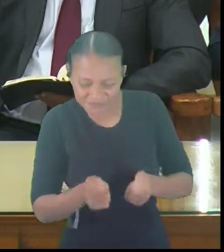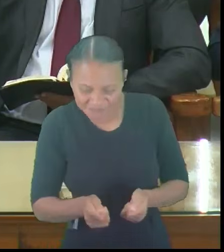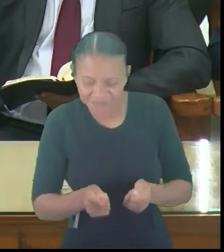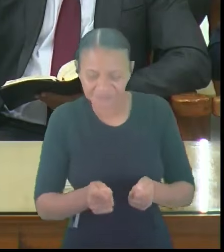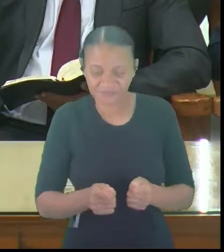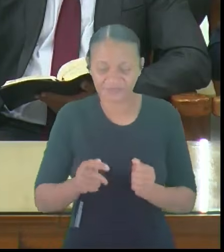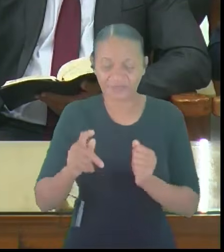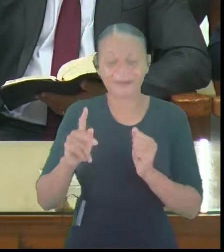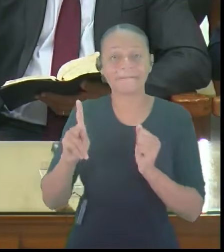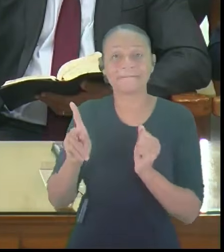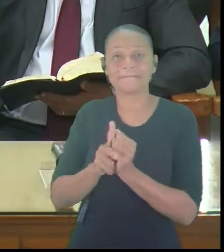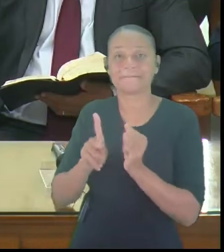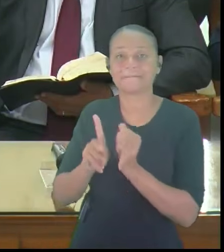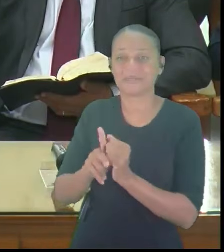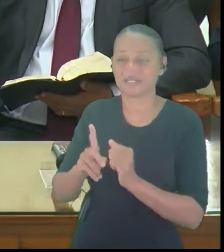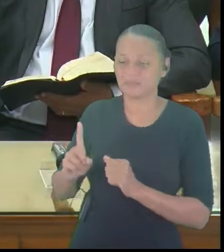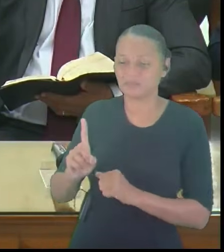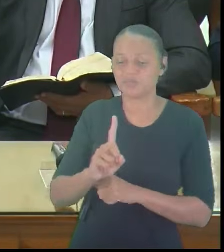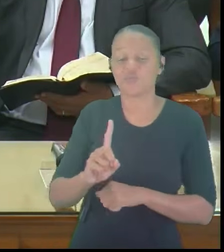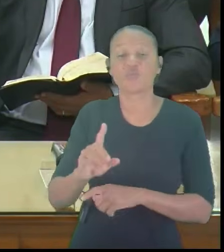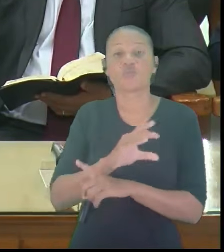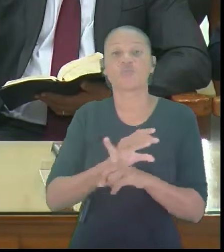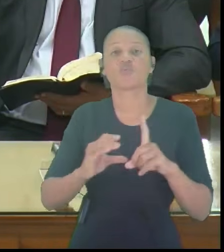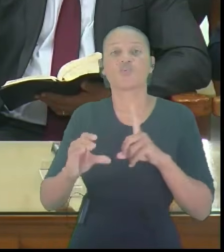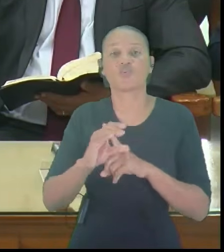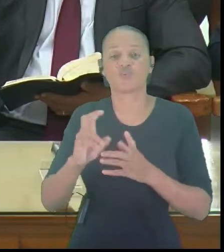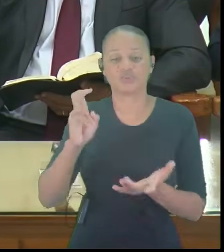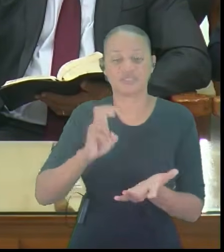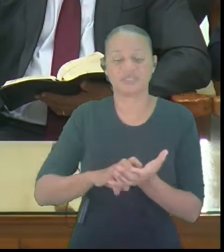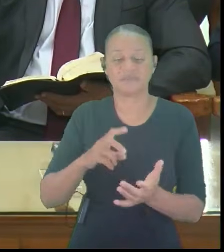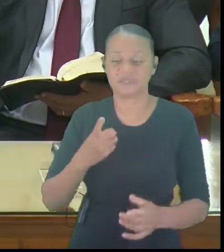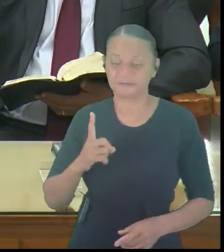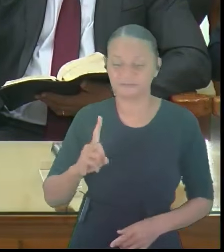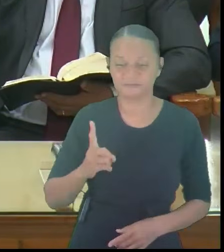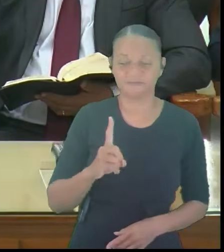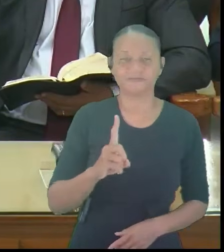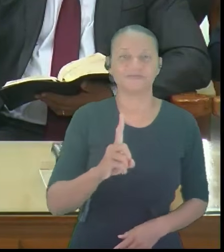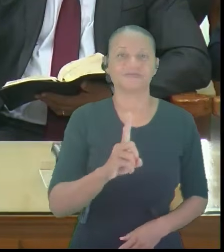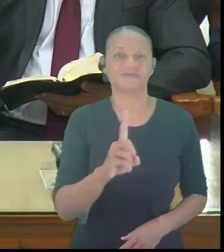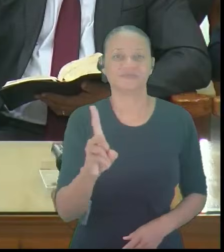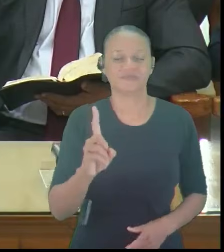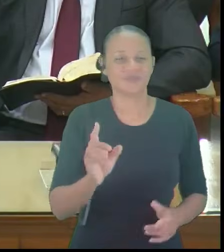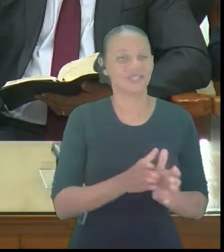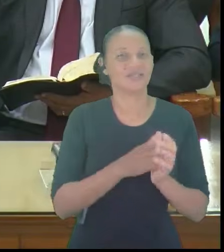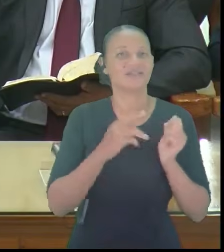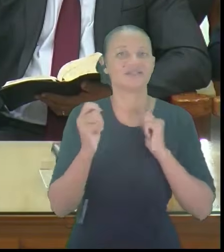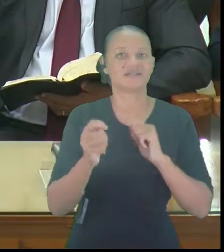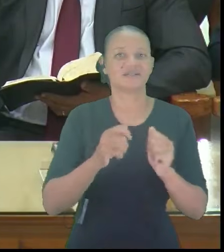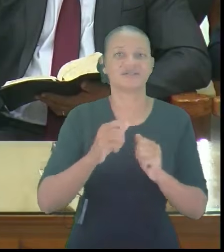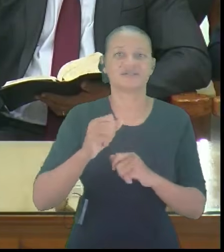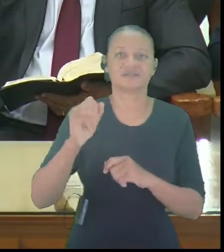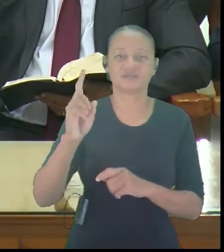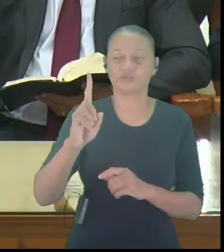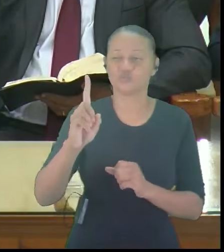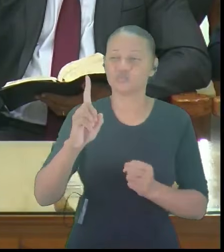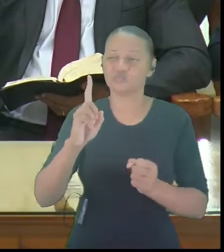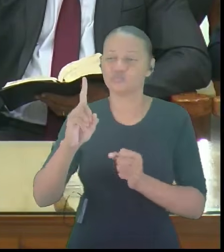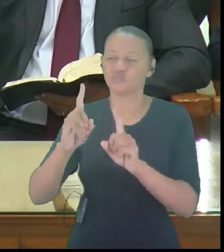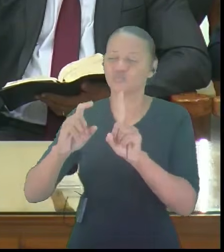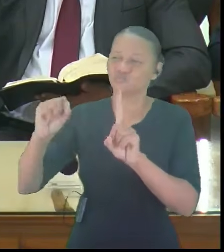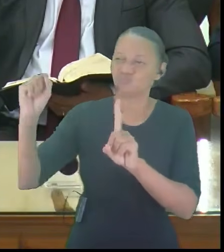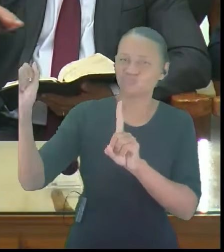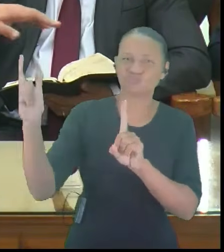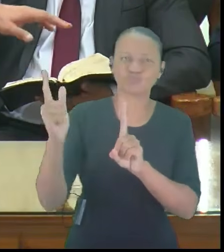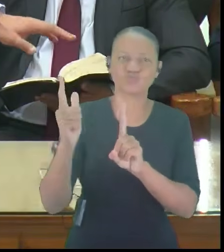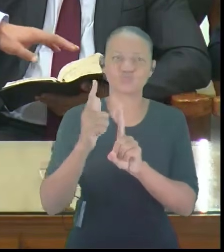Pedro passava para o primeiro culto de manhã, aleluia, aleluia, o sol do lado de lá,